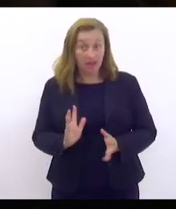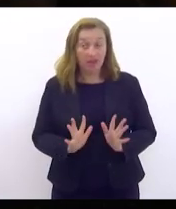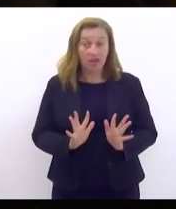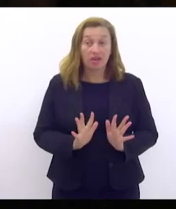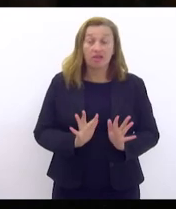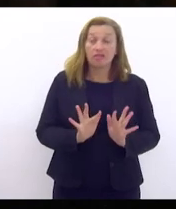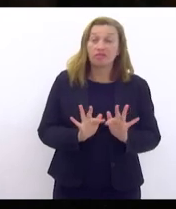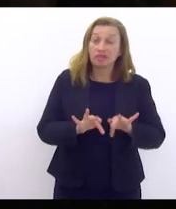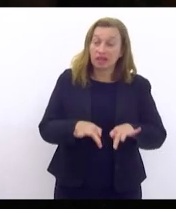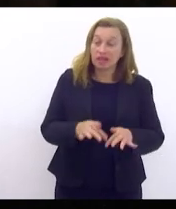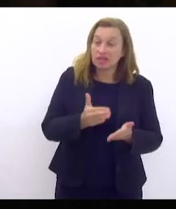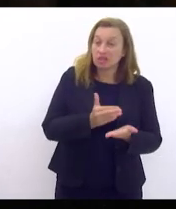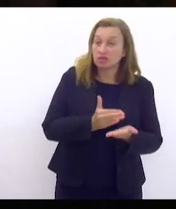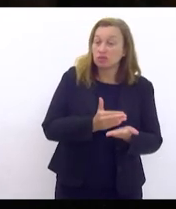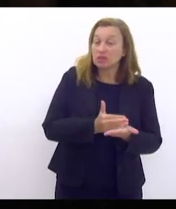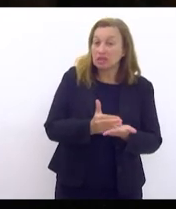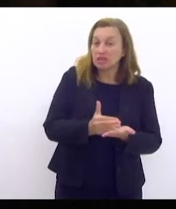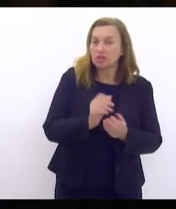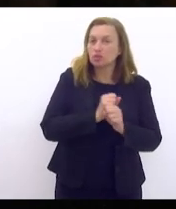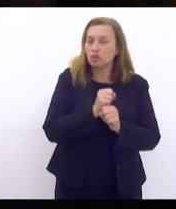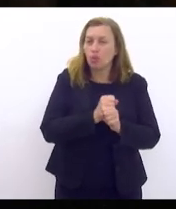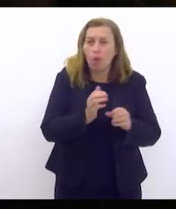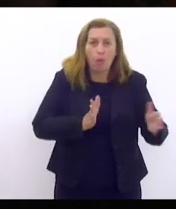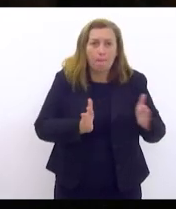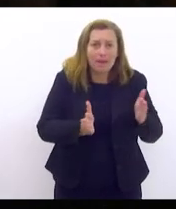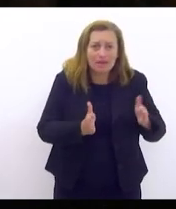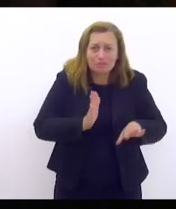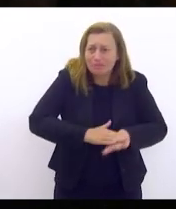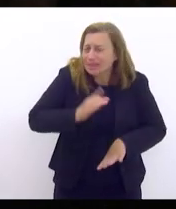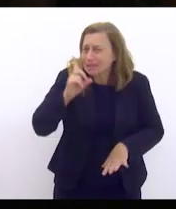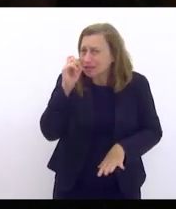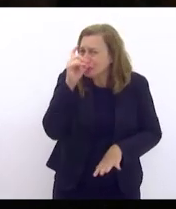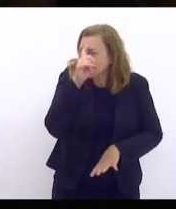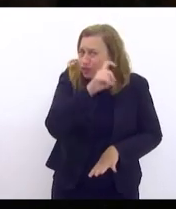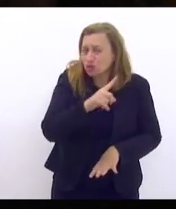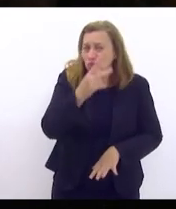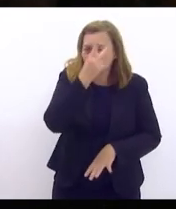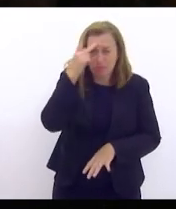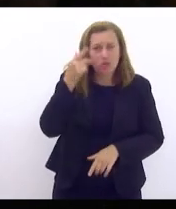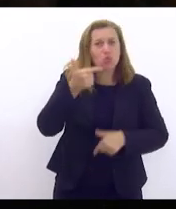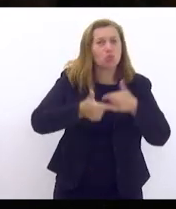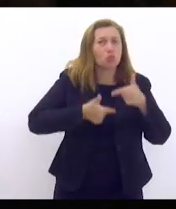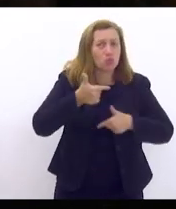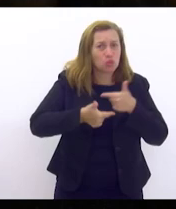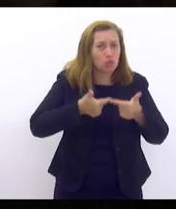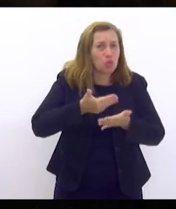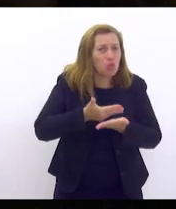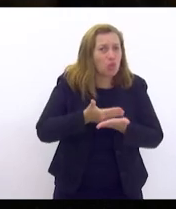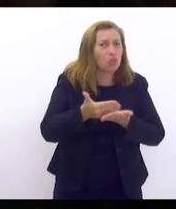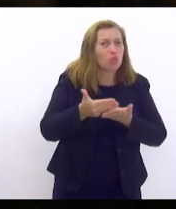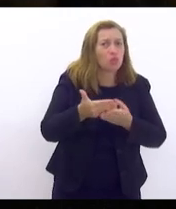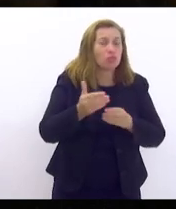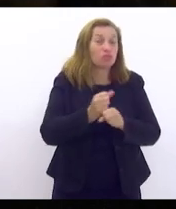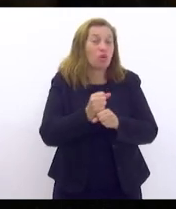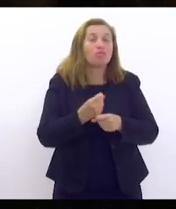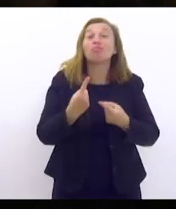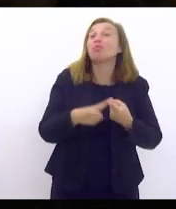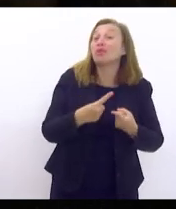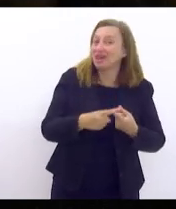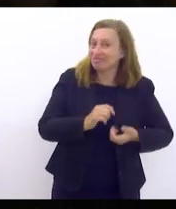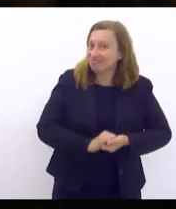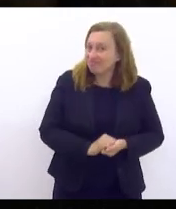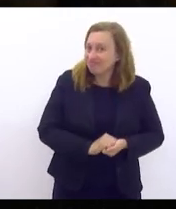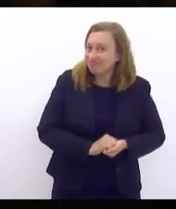ano e é o período mais duro para o trabalhador é o início do ano porque